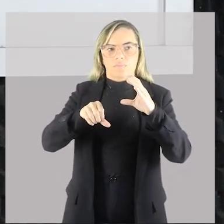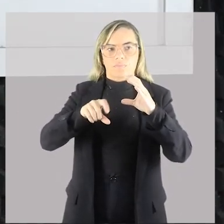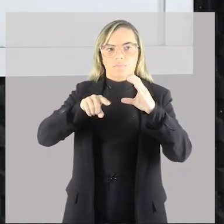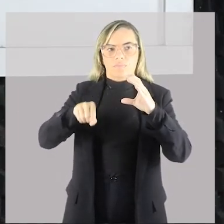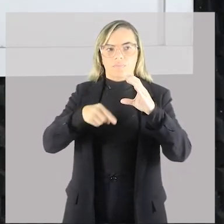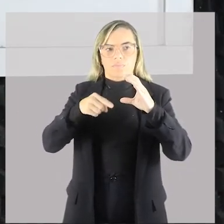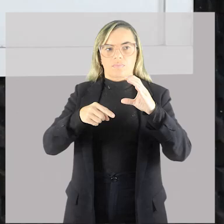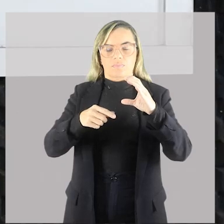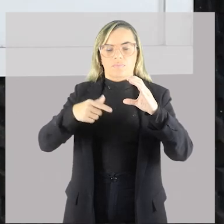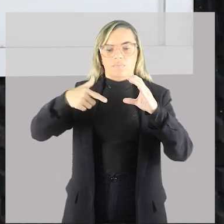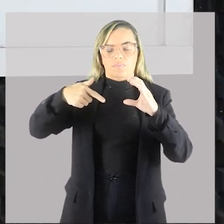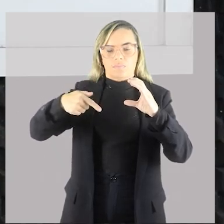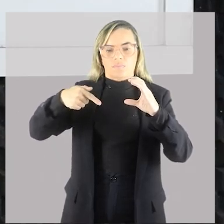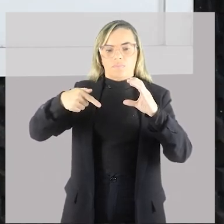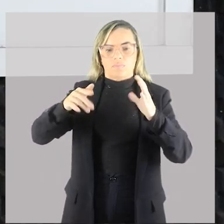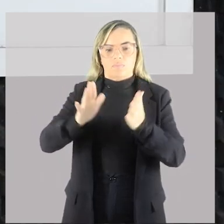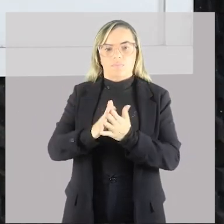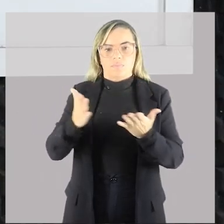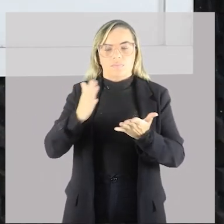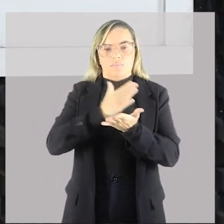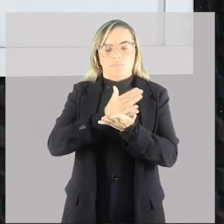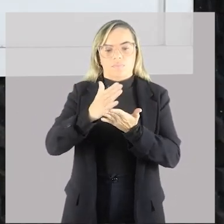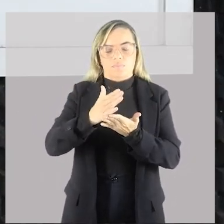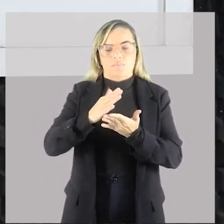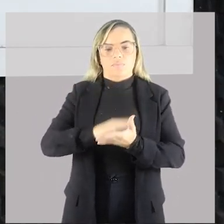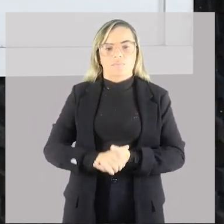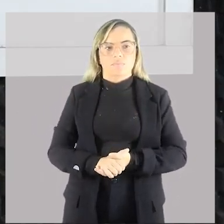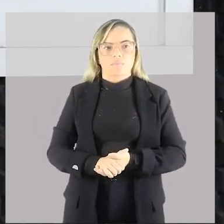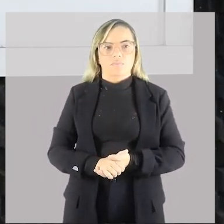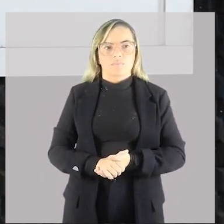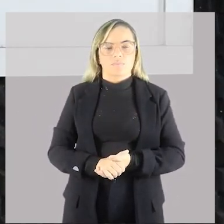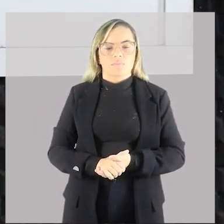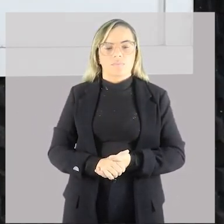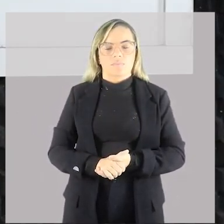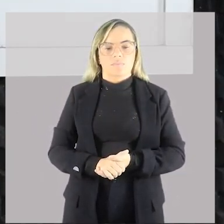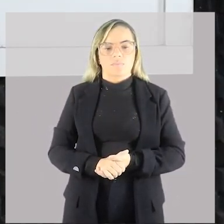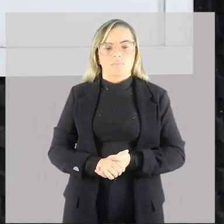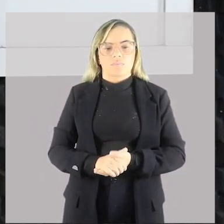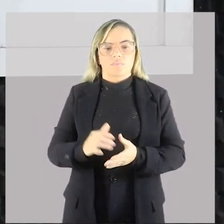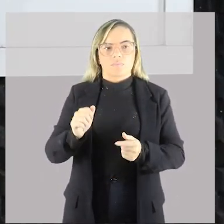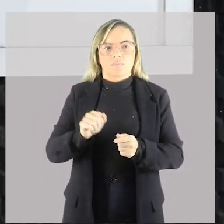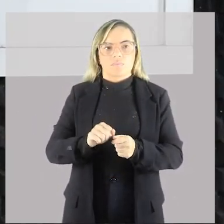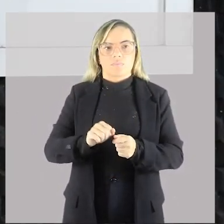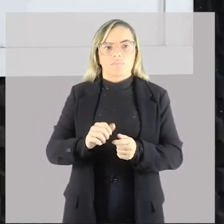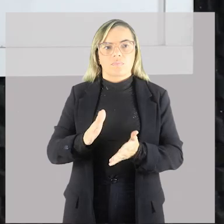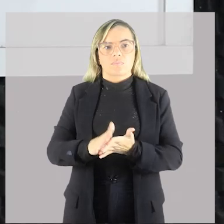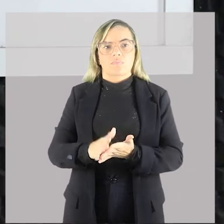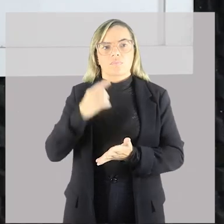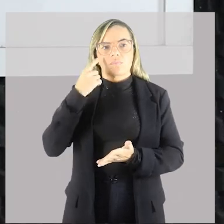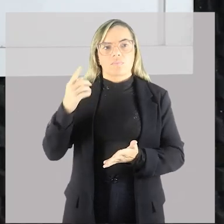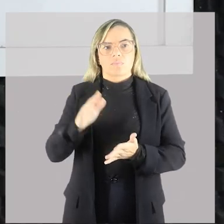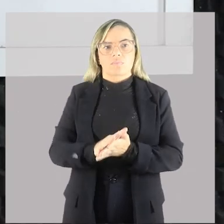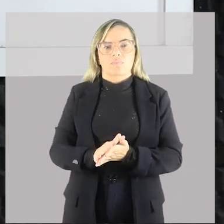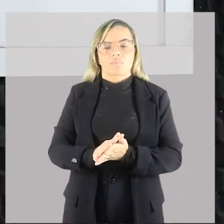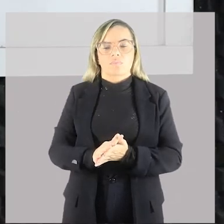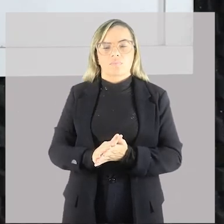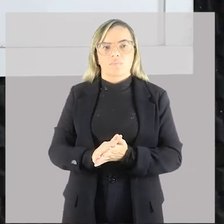tomado por 7, inicialmente. Tá? Então, o que seria aqui? 9 fatorial